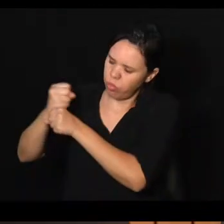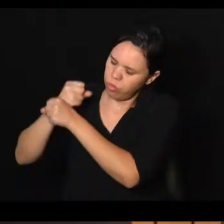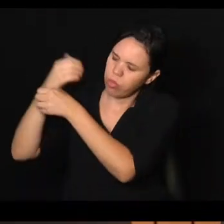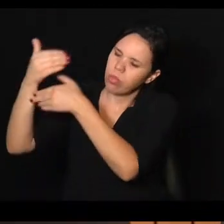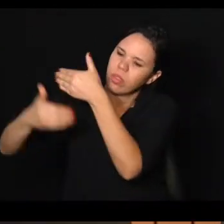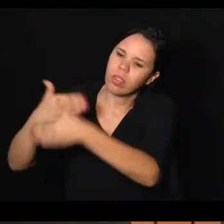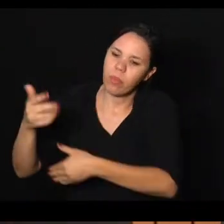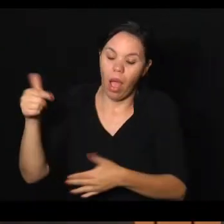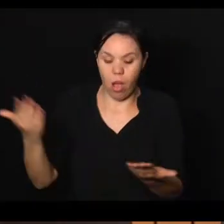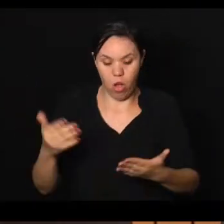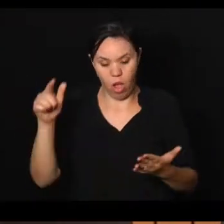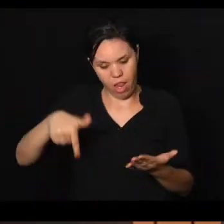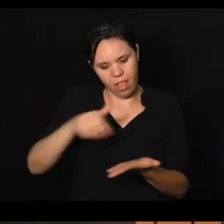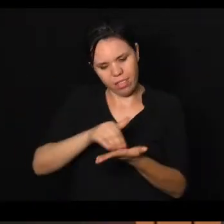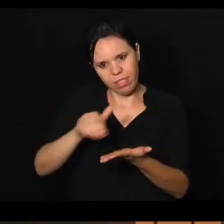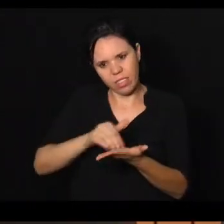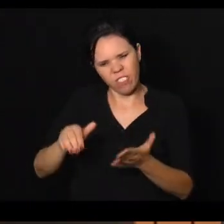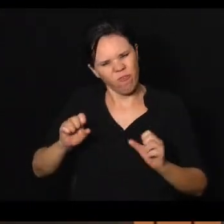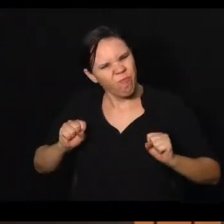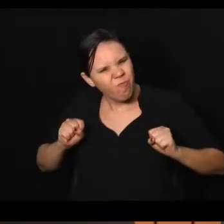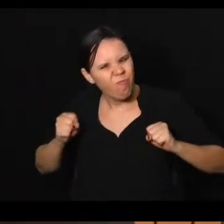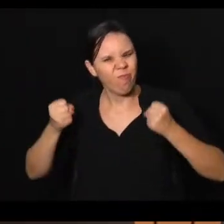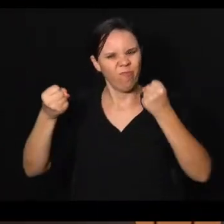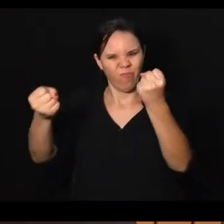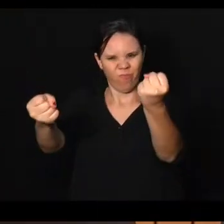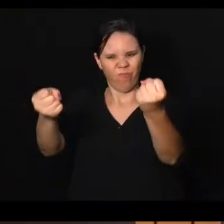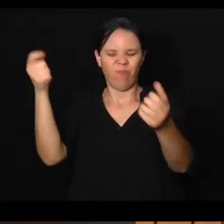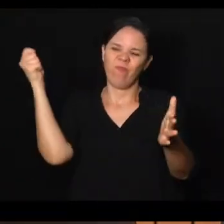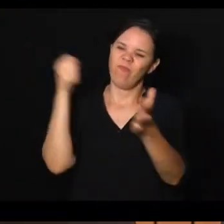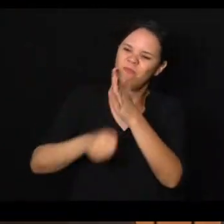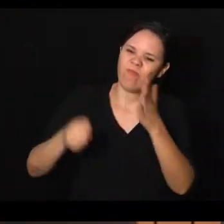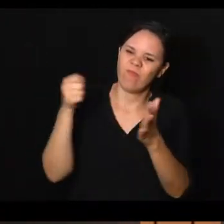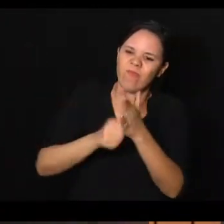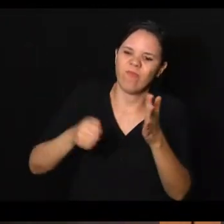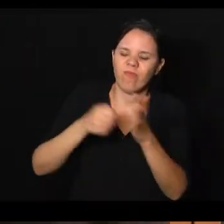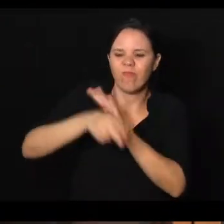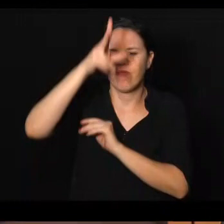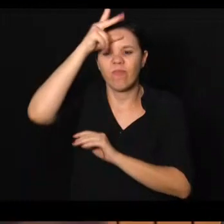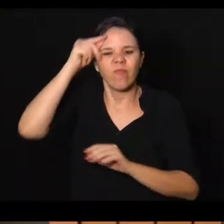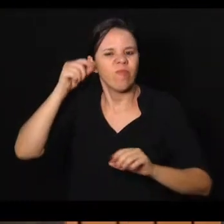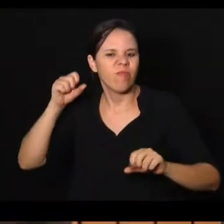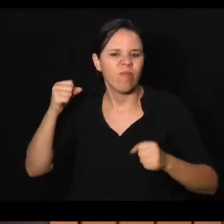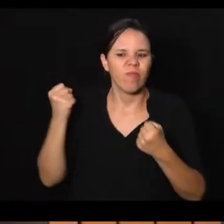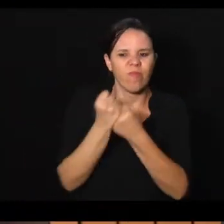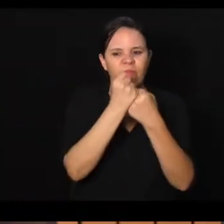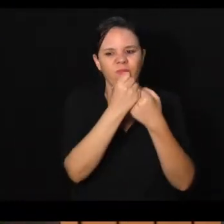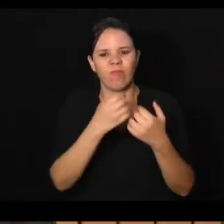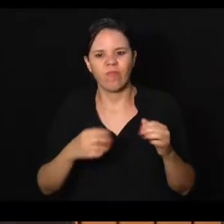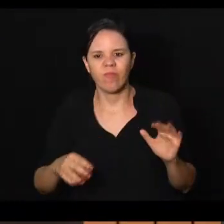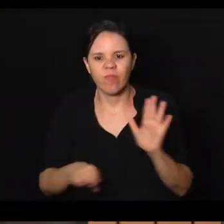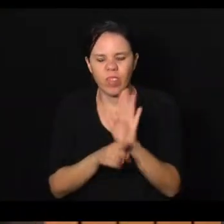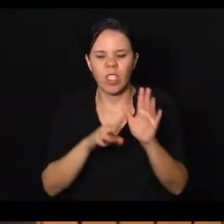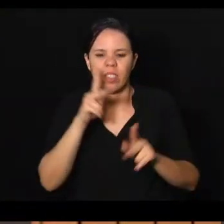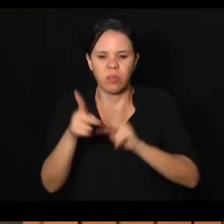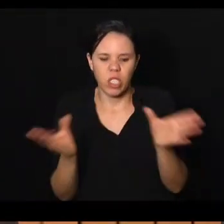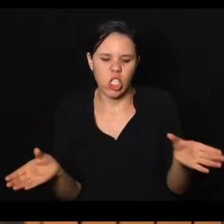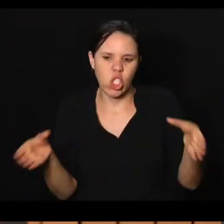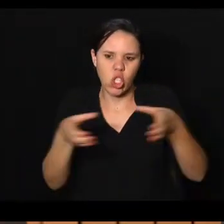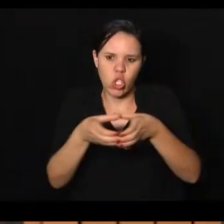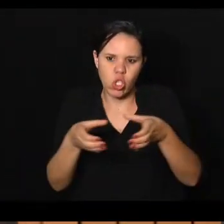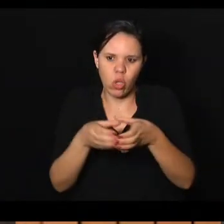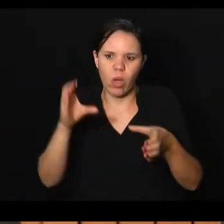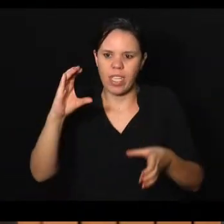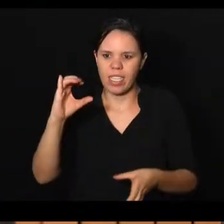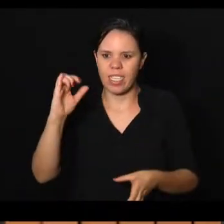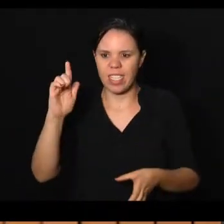essa secretaria vem fortalecer políticas públicas voltadas para os povos ciganos. Em Campinas,